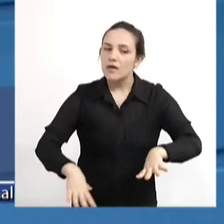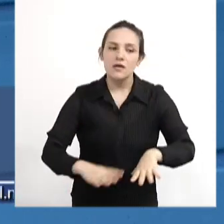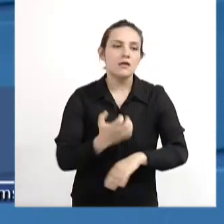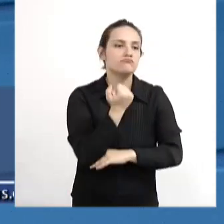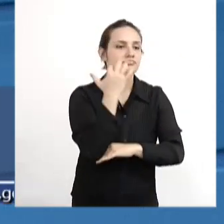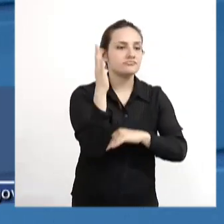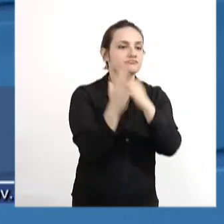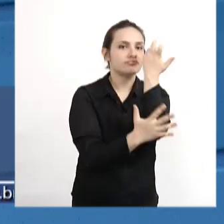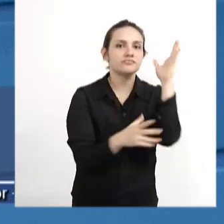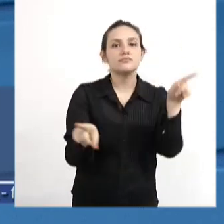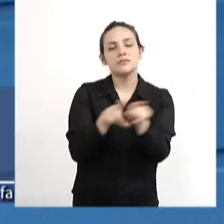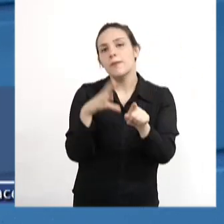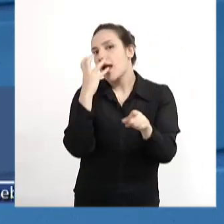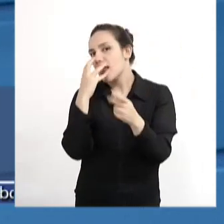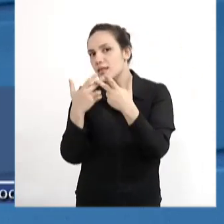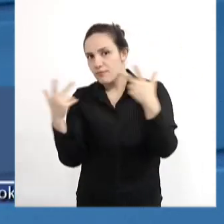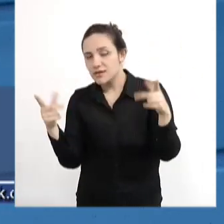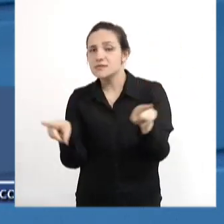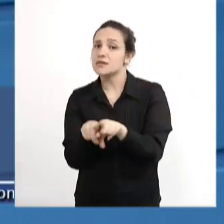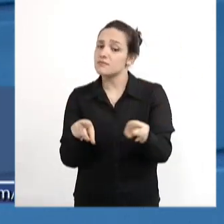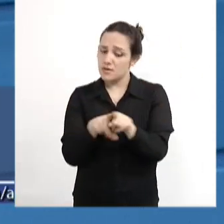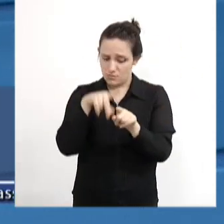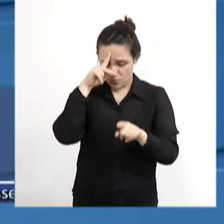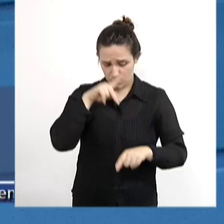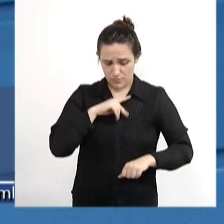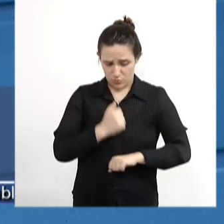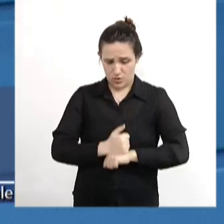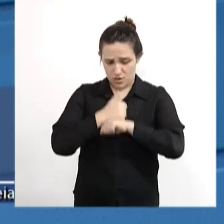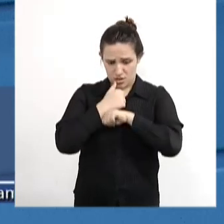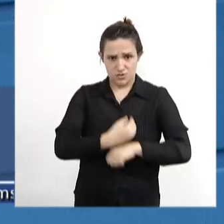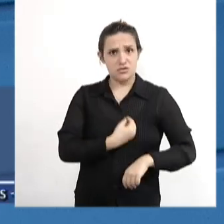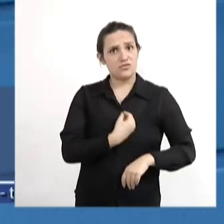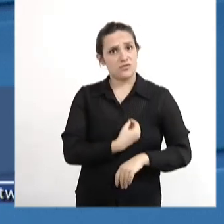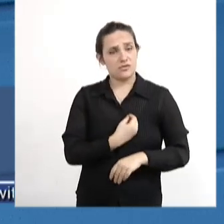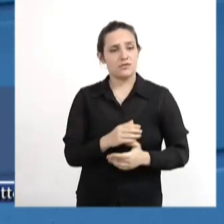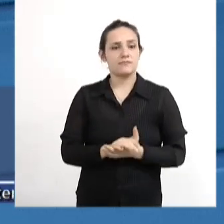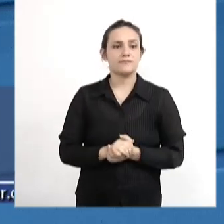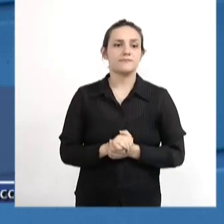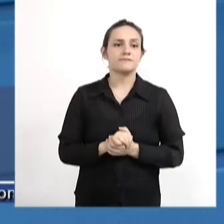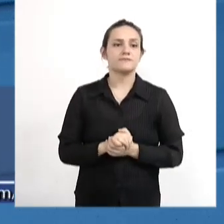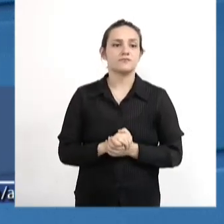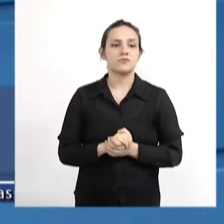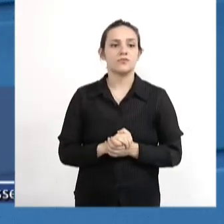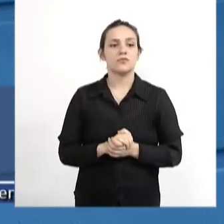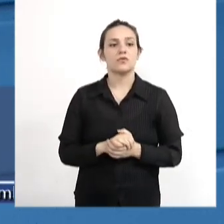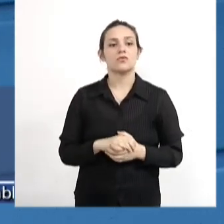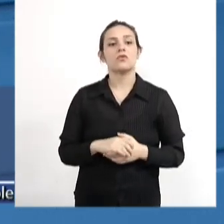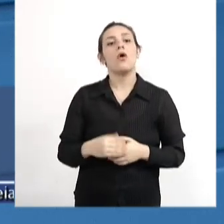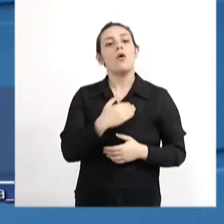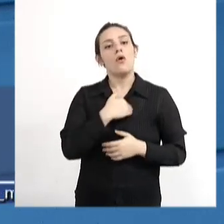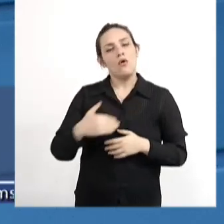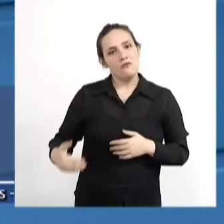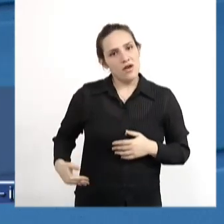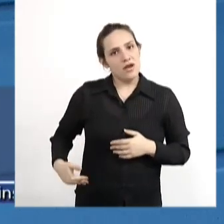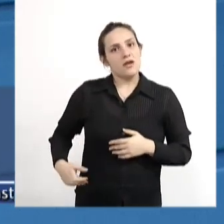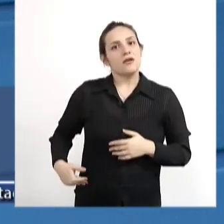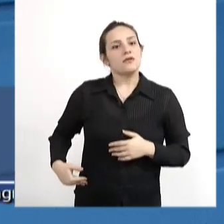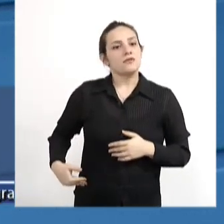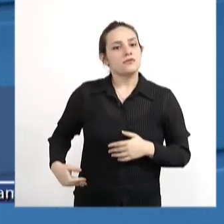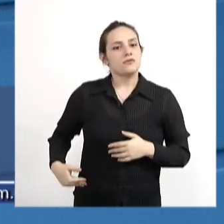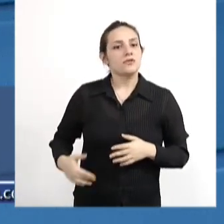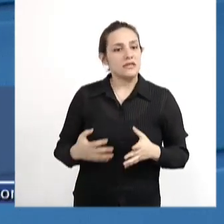e, consequentemente, na nossa qualidade de vida. A intenção do governo fez surgir um movimento em defesa